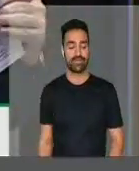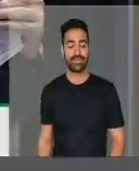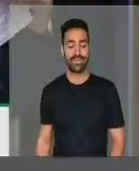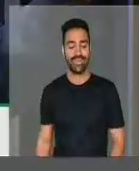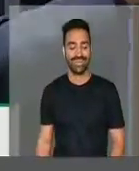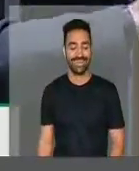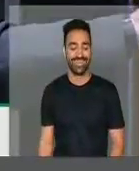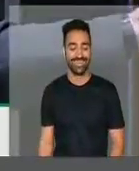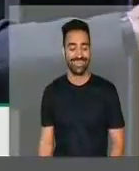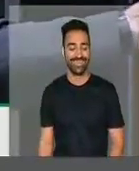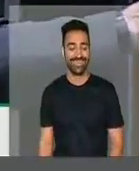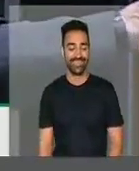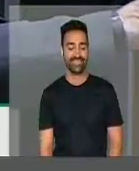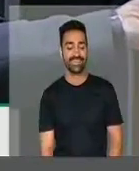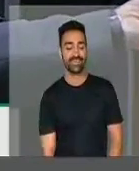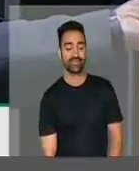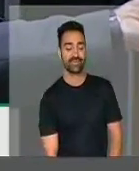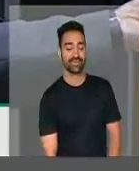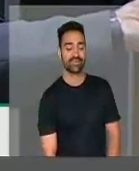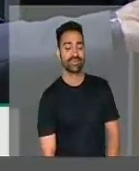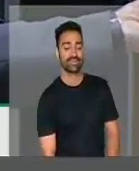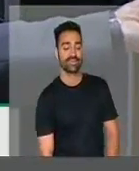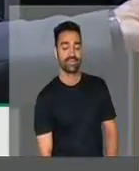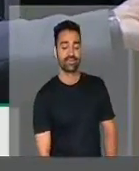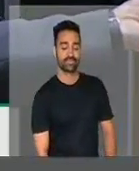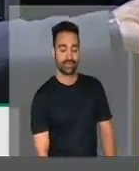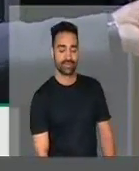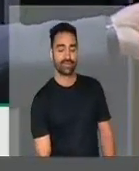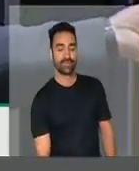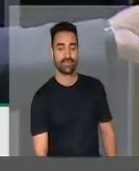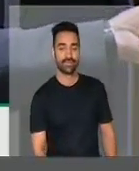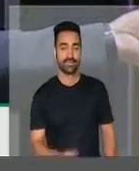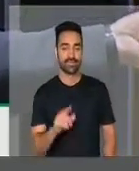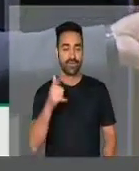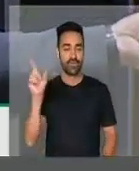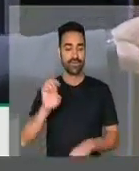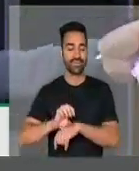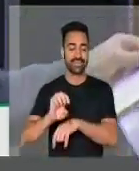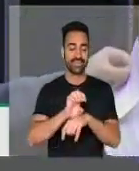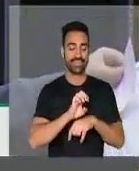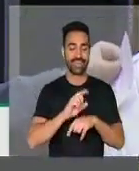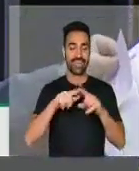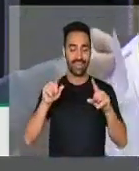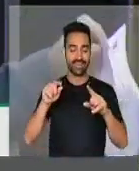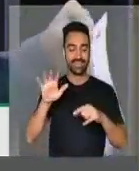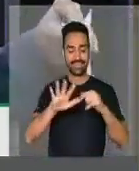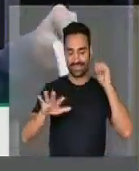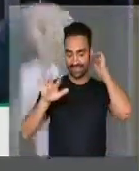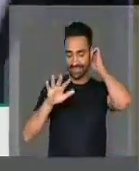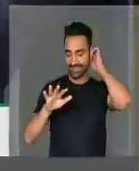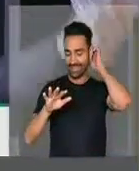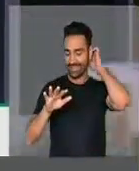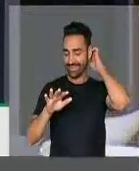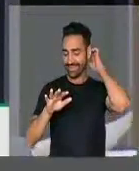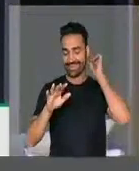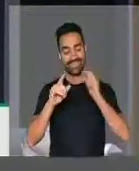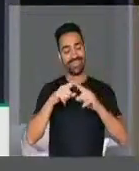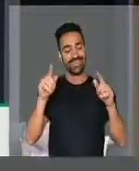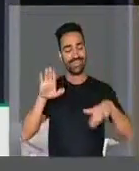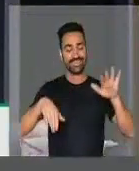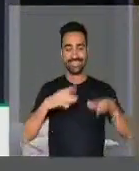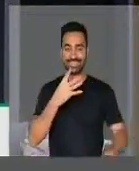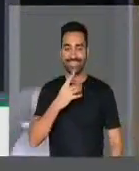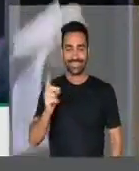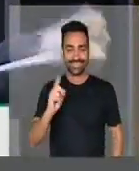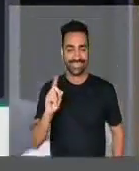por isso que há sírio em outros estados da região, e muitas vezes até pouco conhecidos,